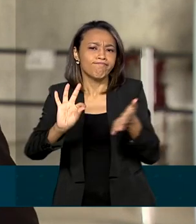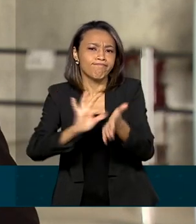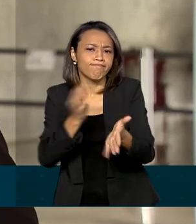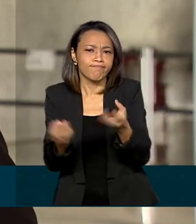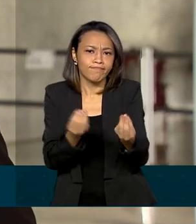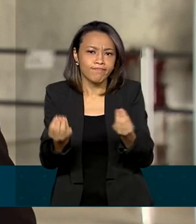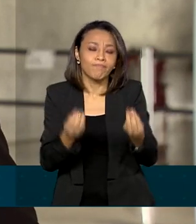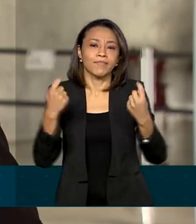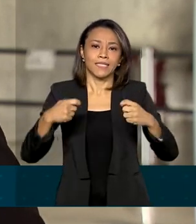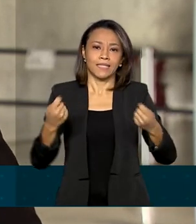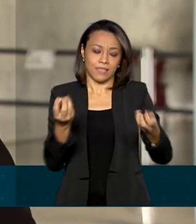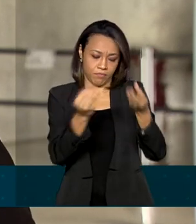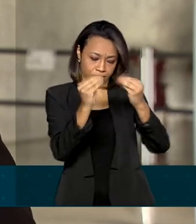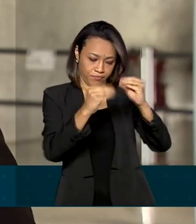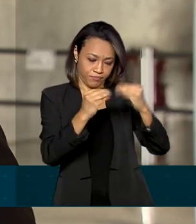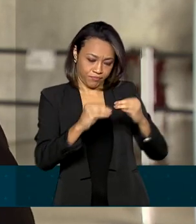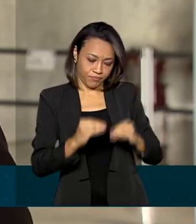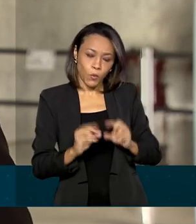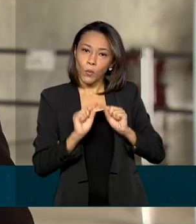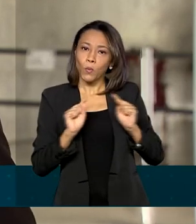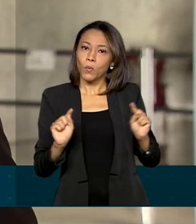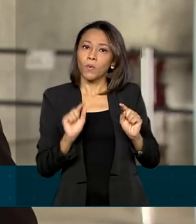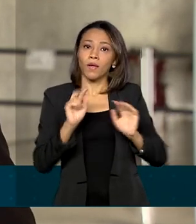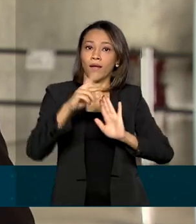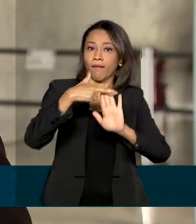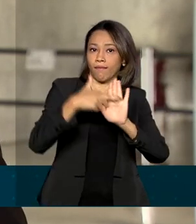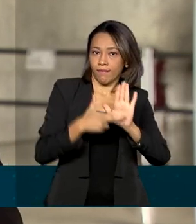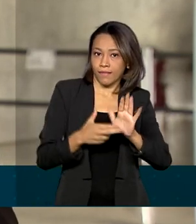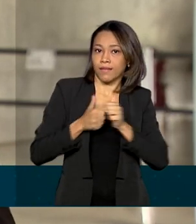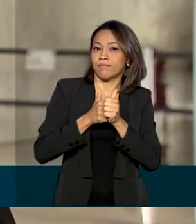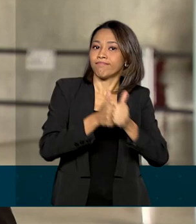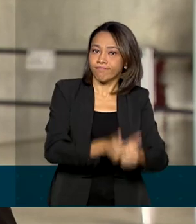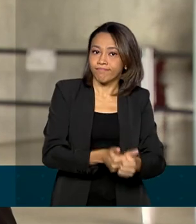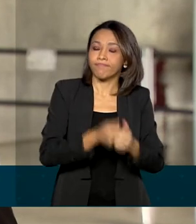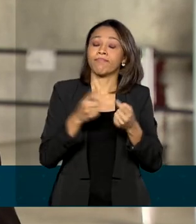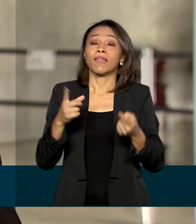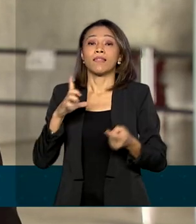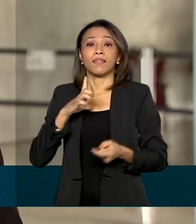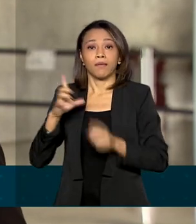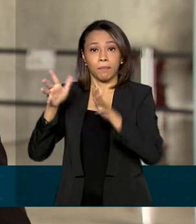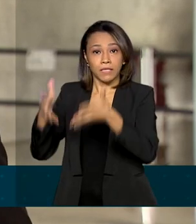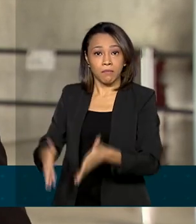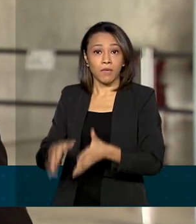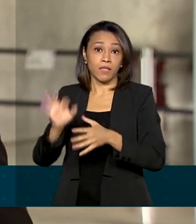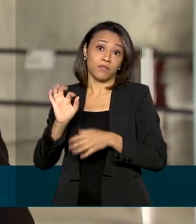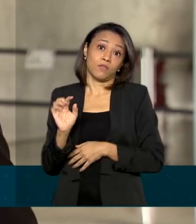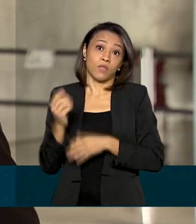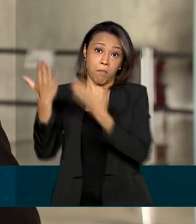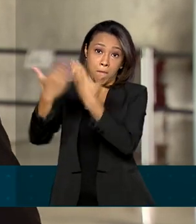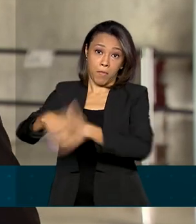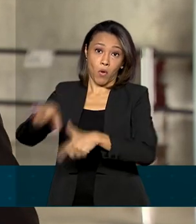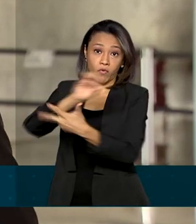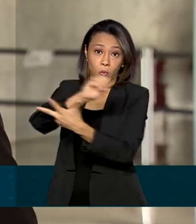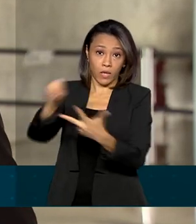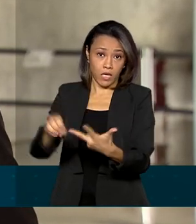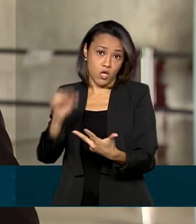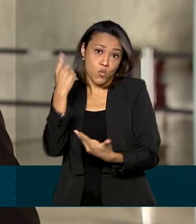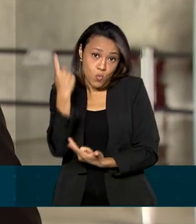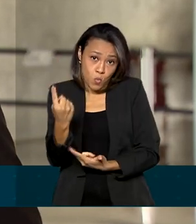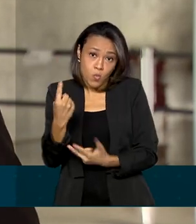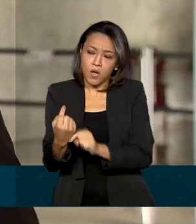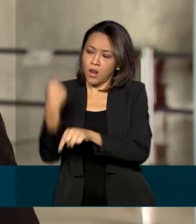precisa preencher alguns requisitos. Ter participado de pelo menos uma edição do Enem a partir de